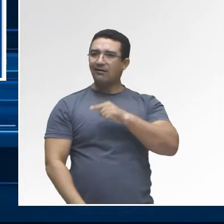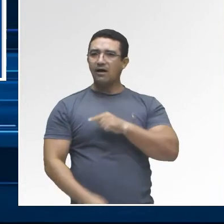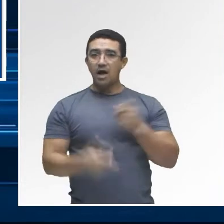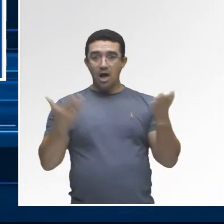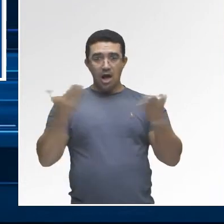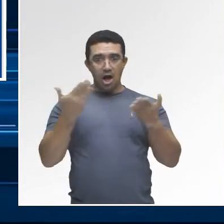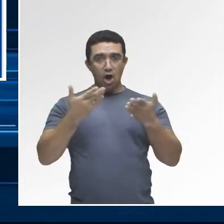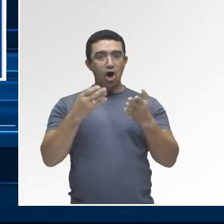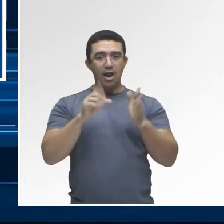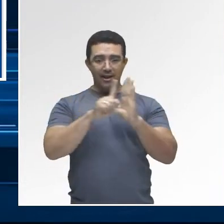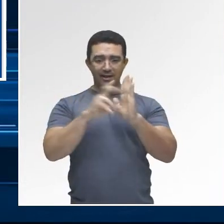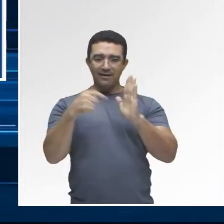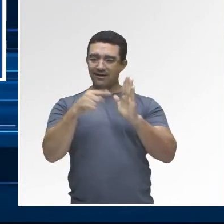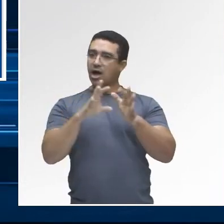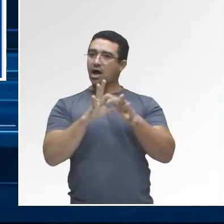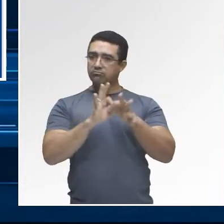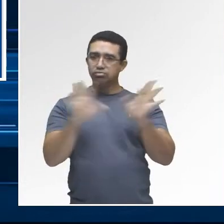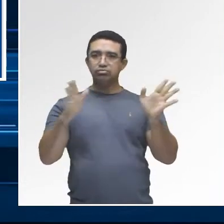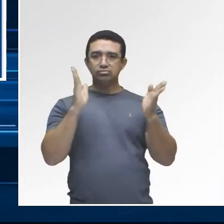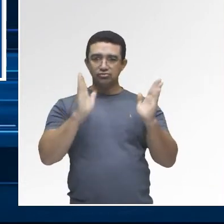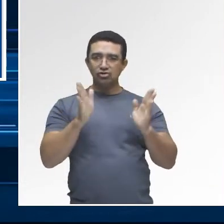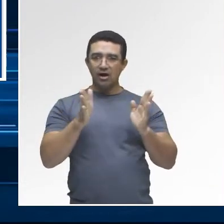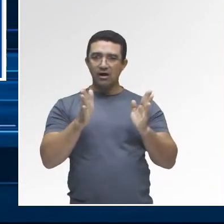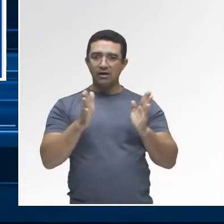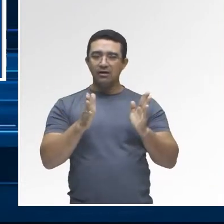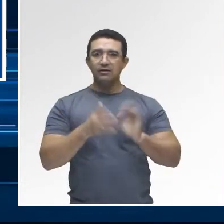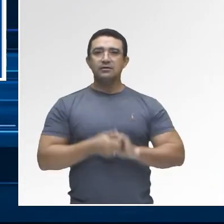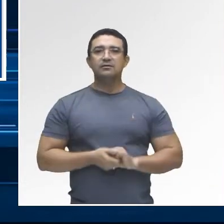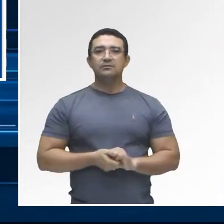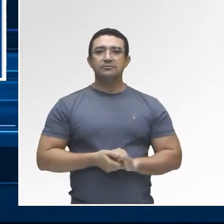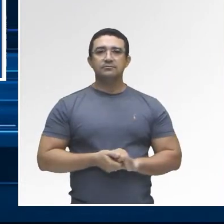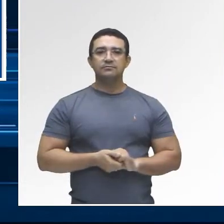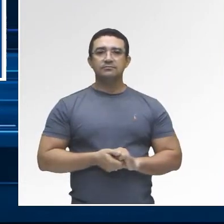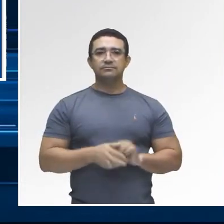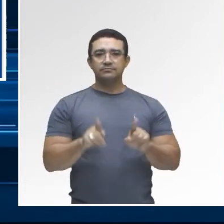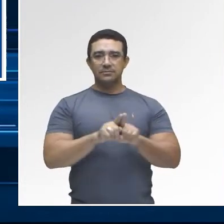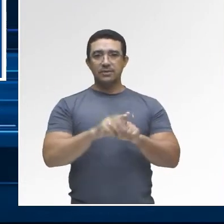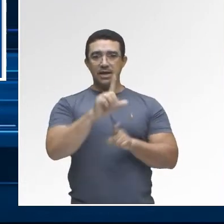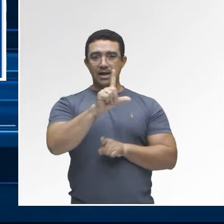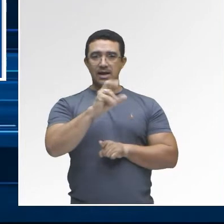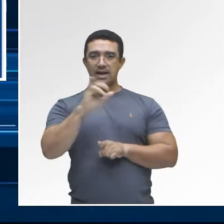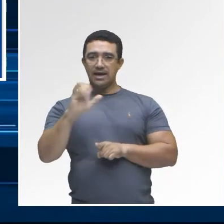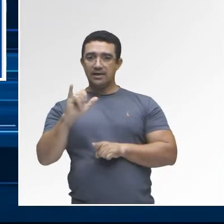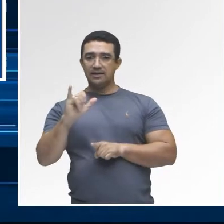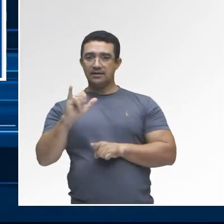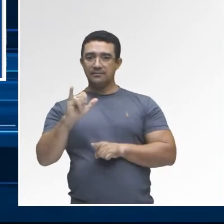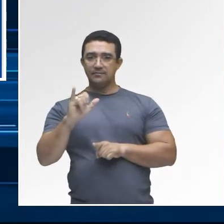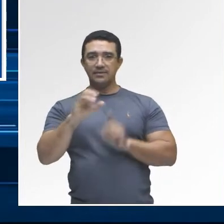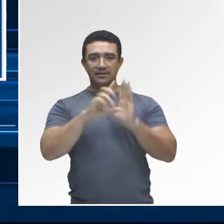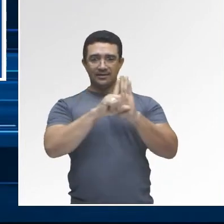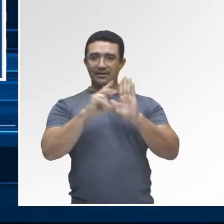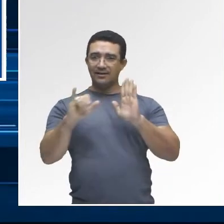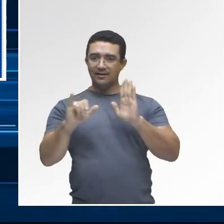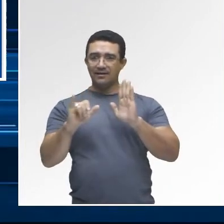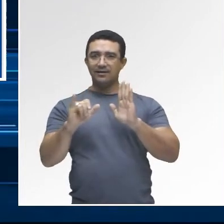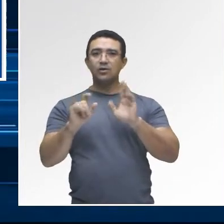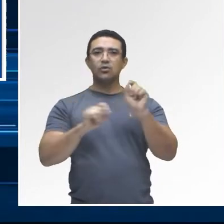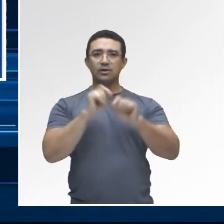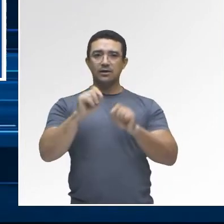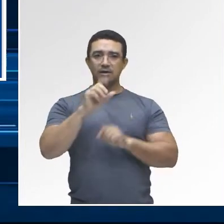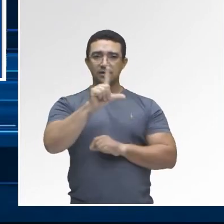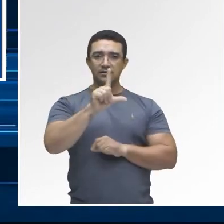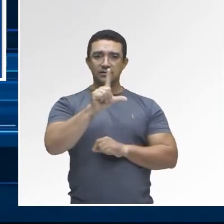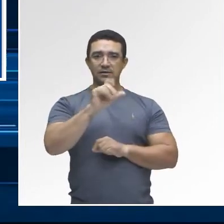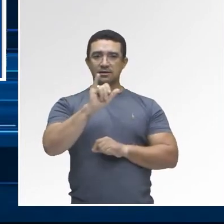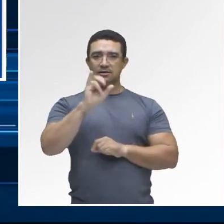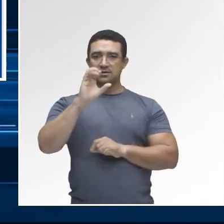estava na lei e eles derrubaram isso. Temos a Lei Licínia, que vai prever que um dos cônsules vai ter